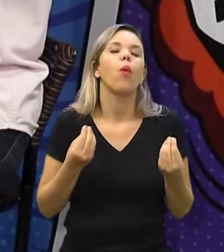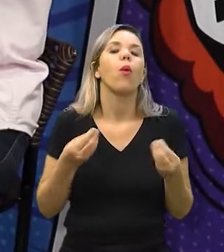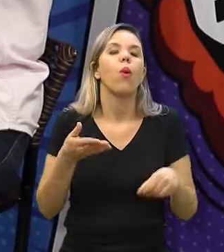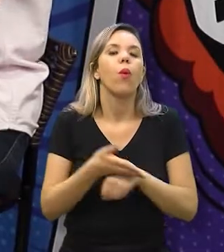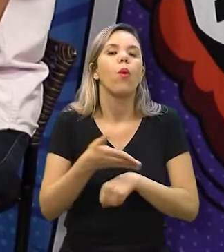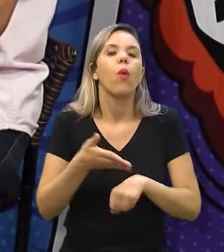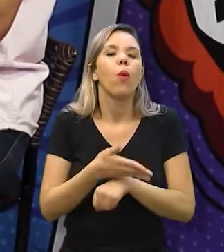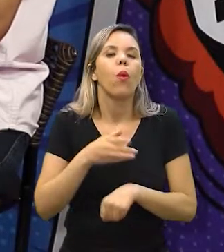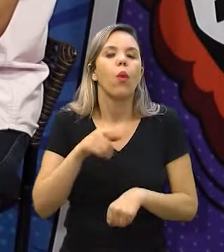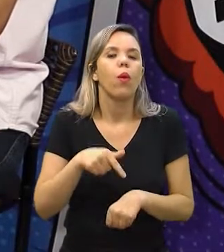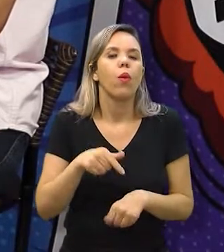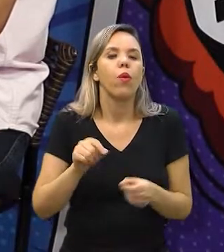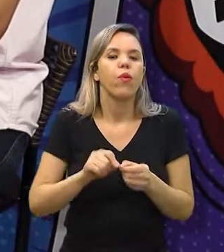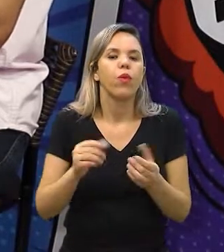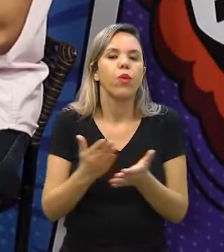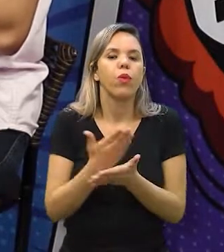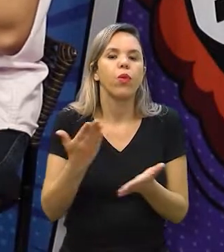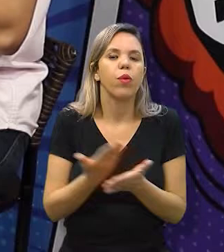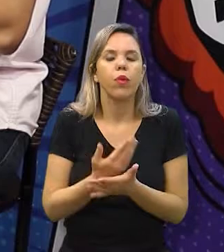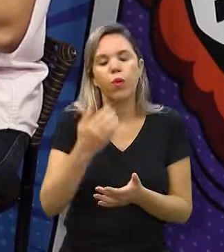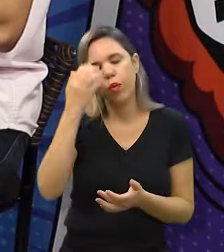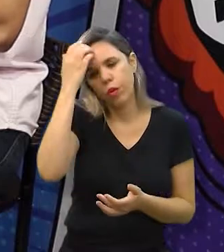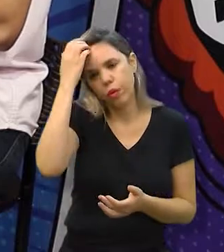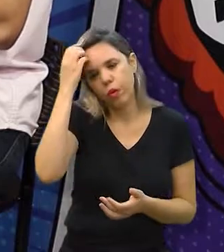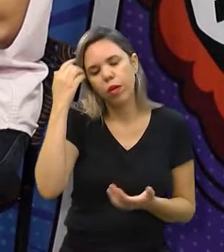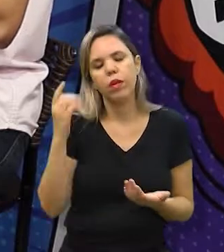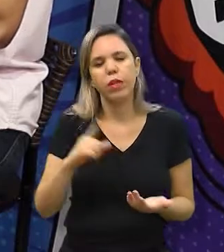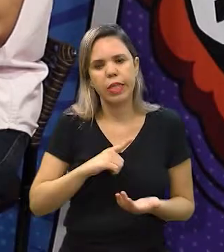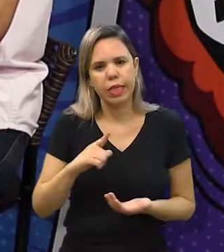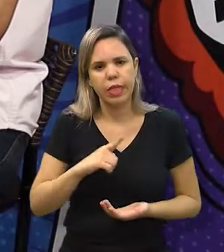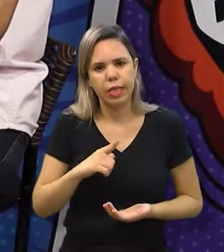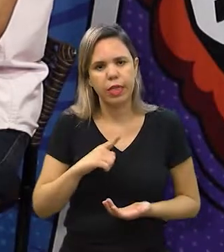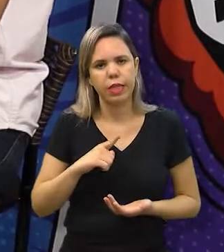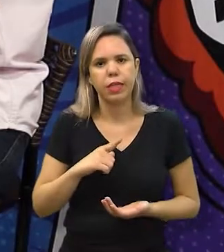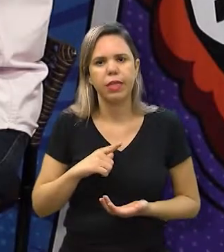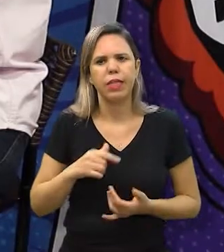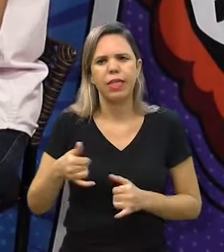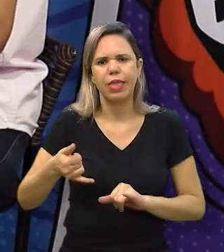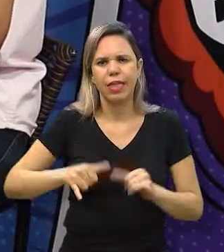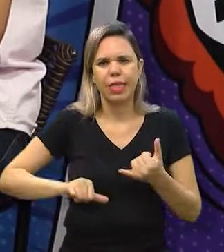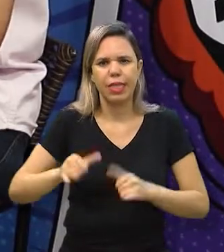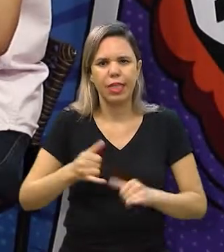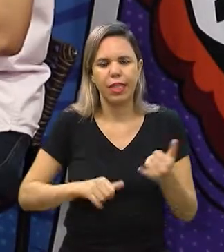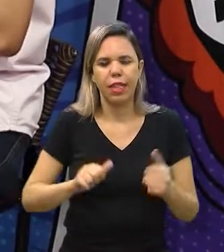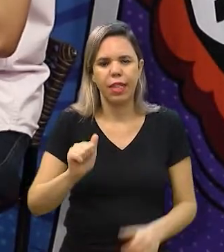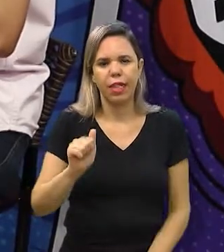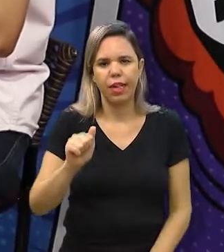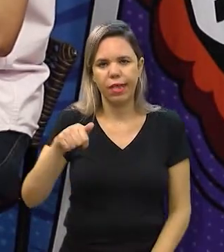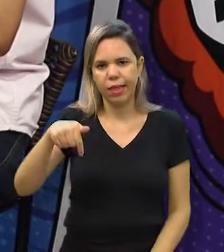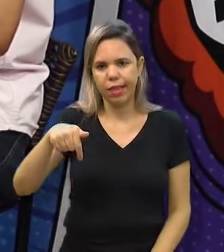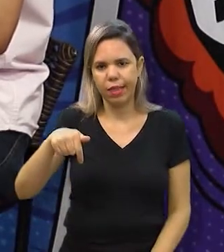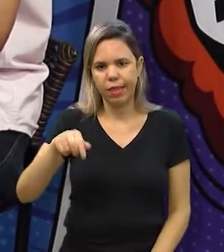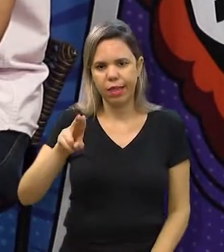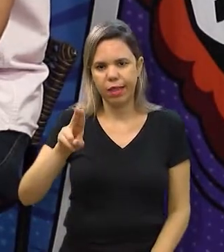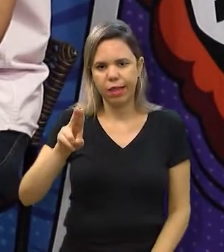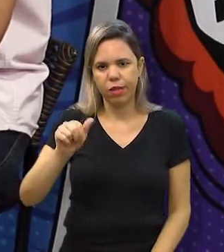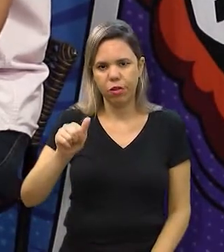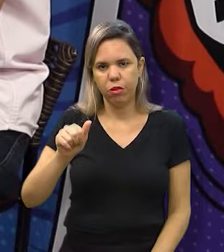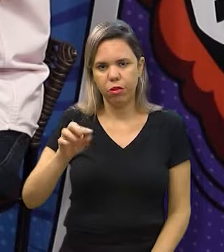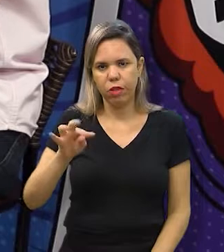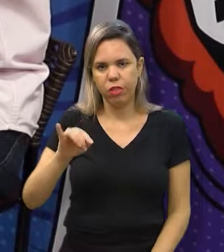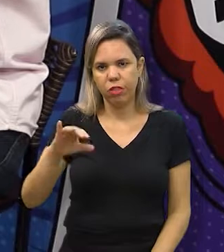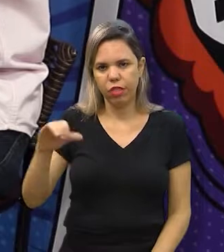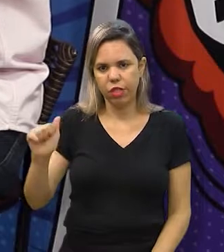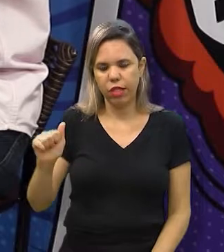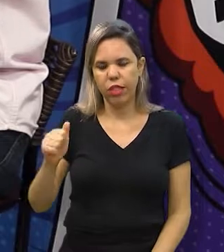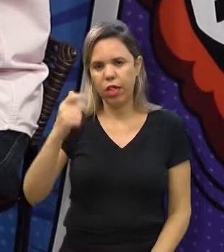é participar ali, né, fazer um livro, né, e que tem física quântica? Então, na verdade, assim, eu sou